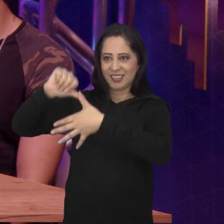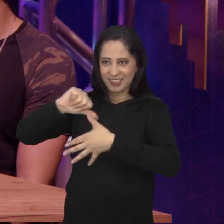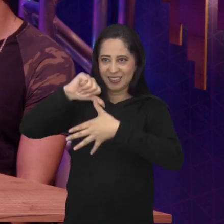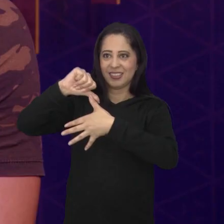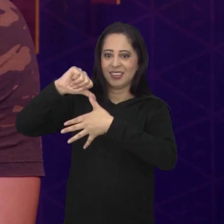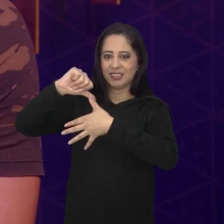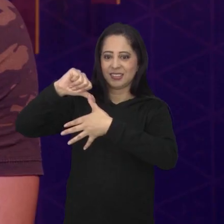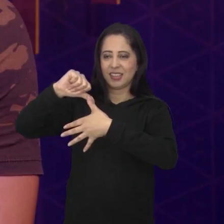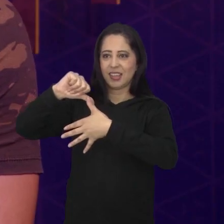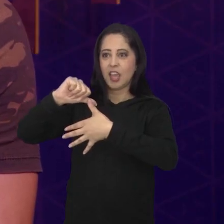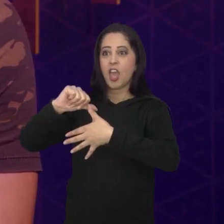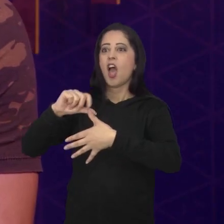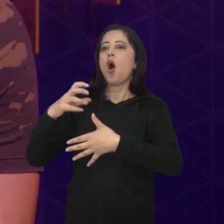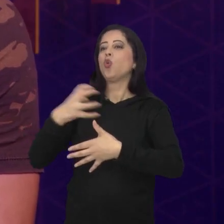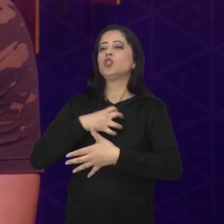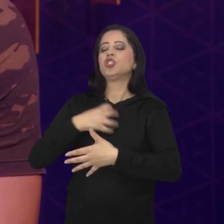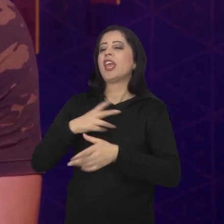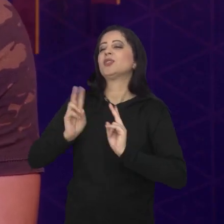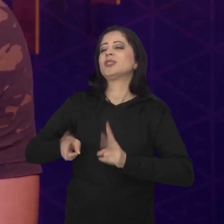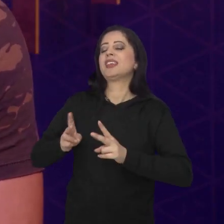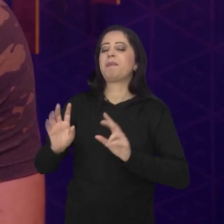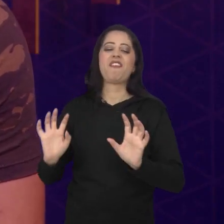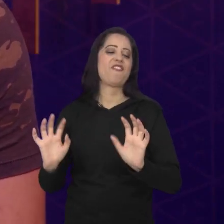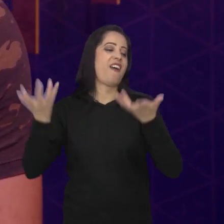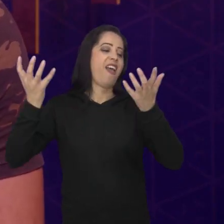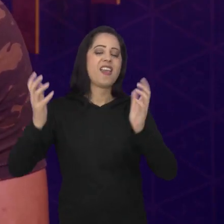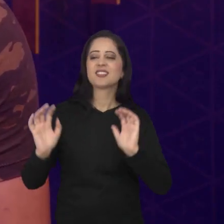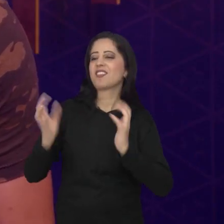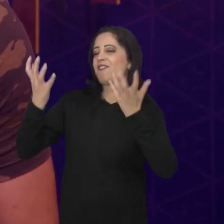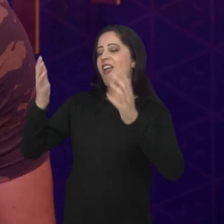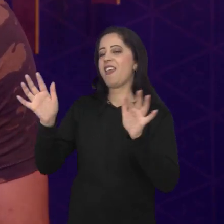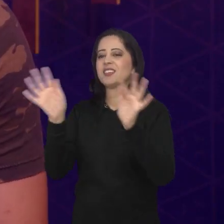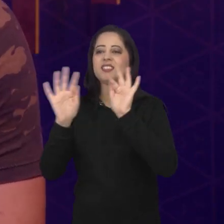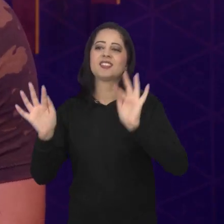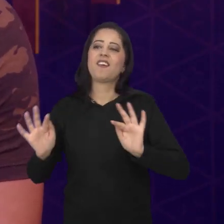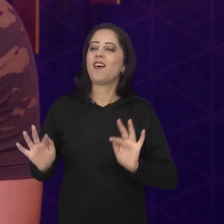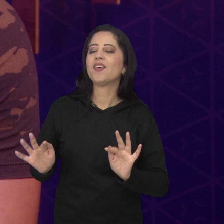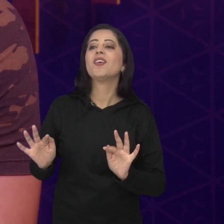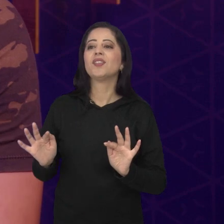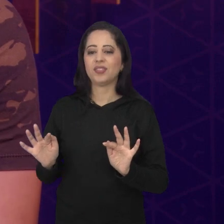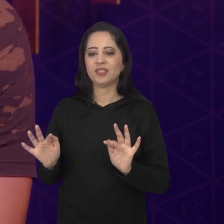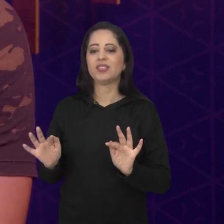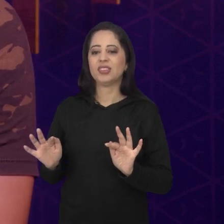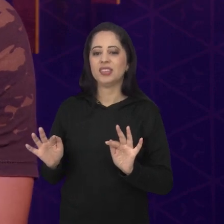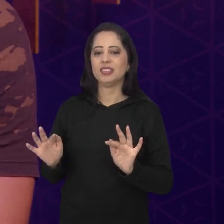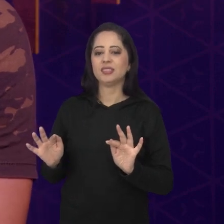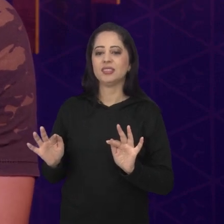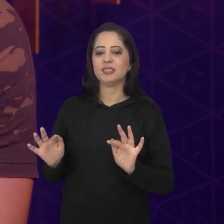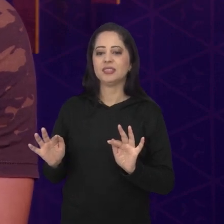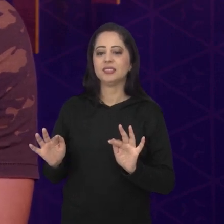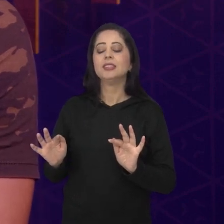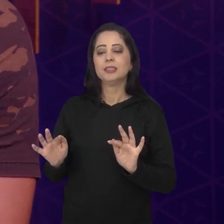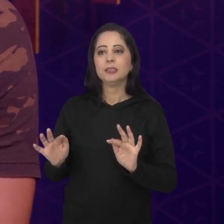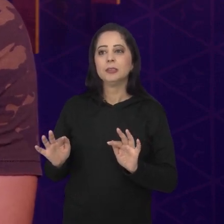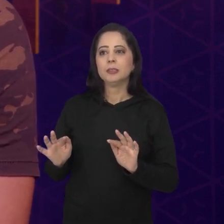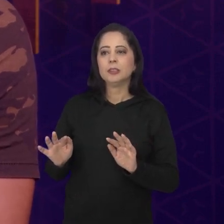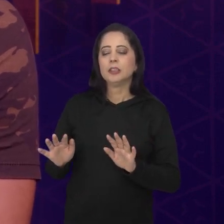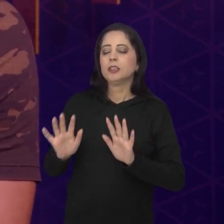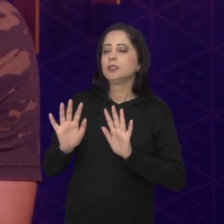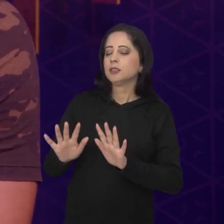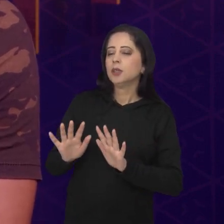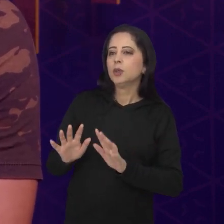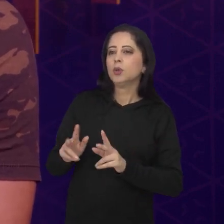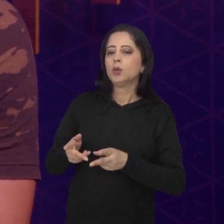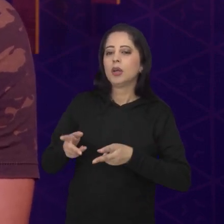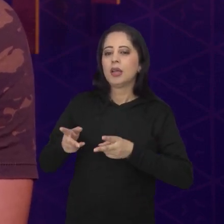não olhe para esses momentos mais de reflexão ou esses momentos mais tristes como